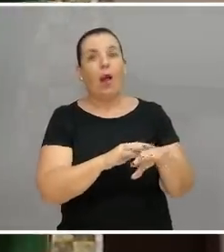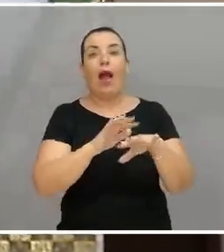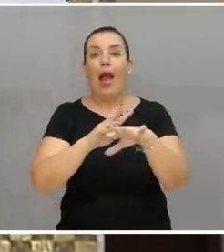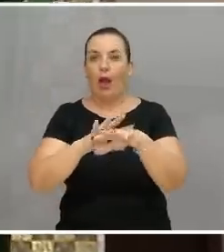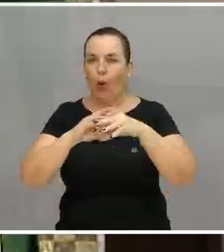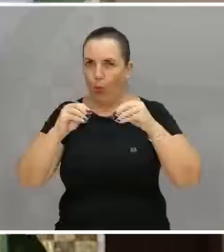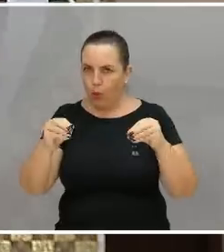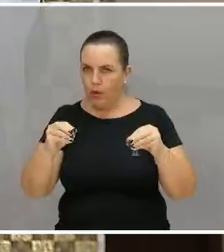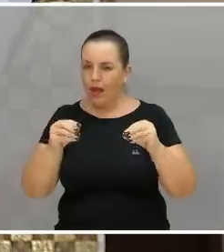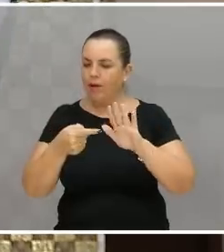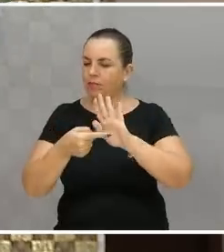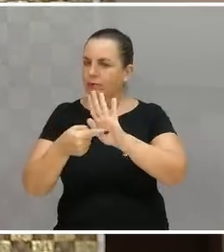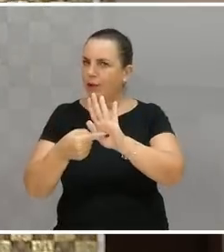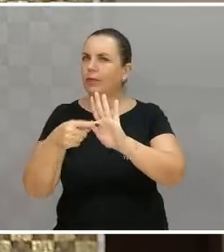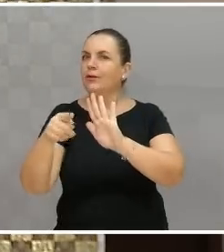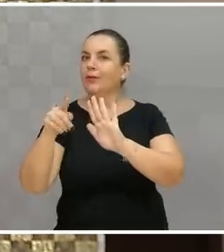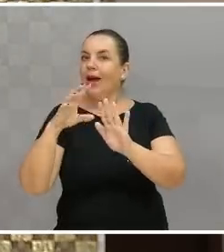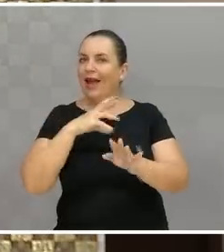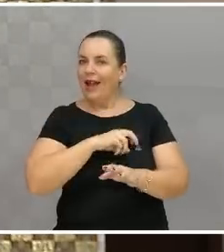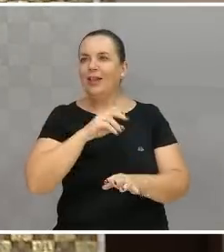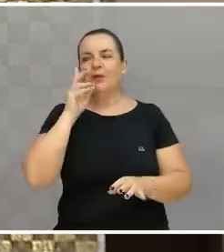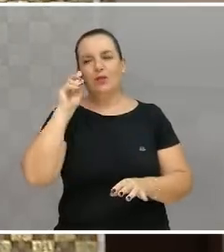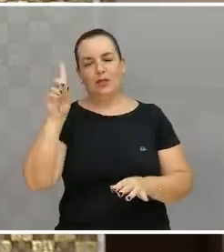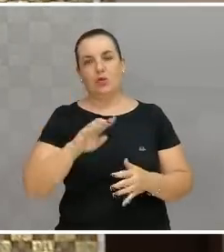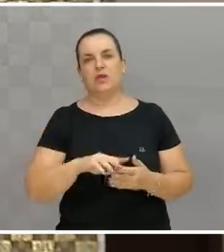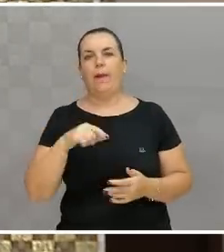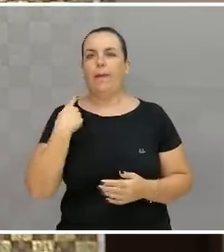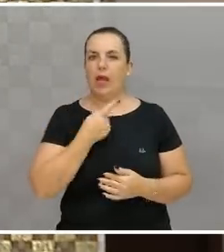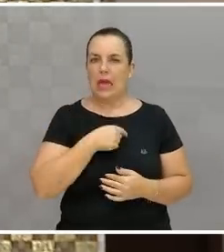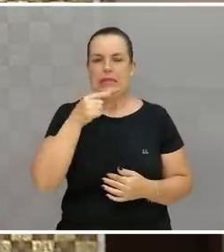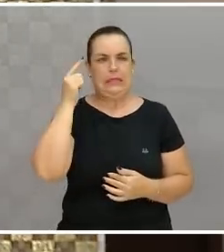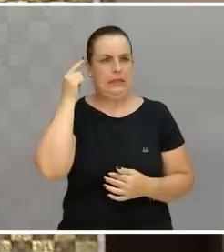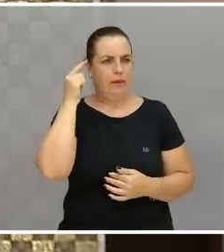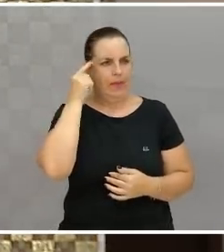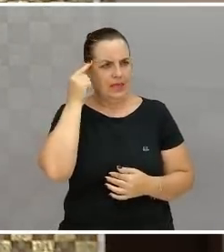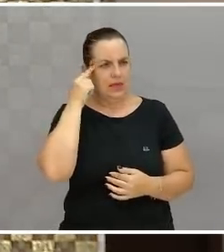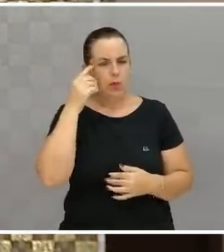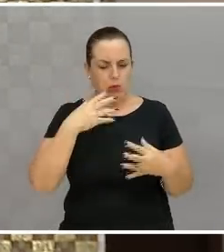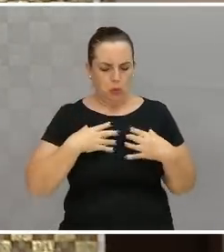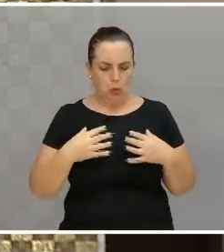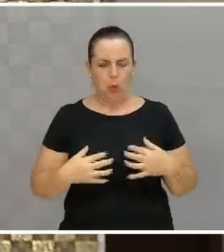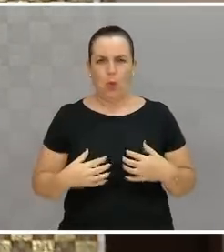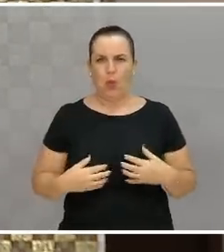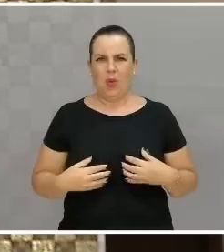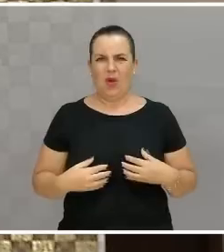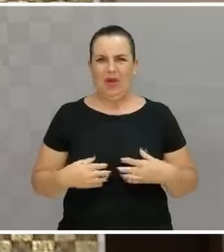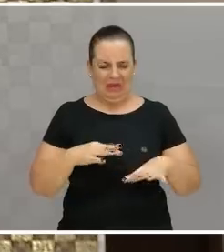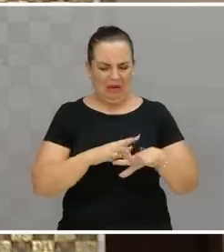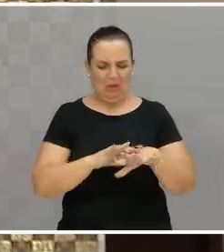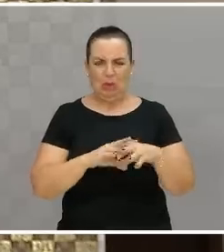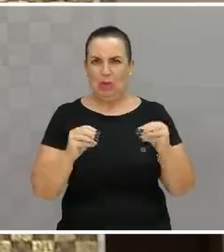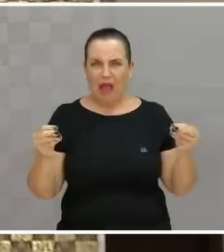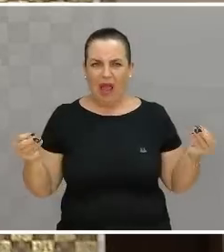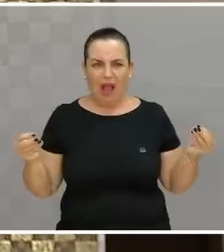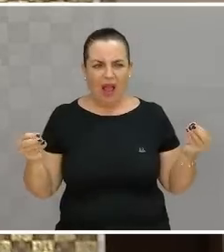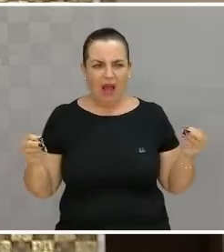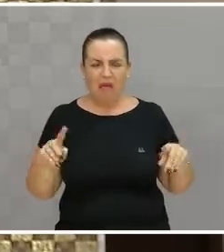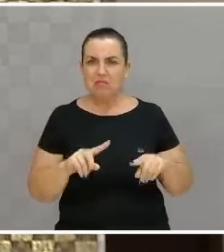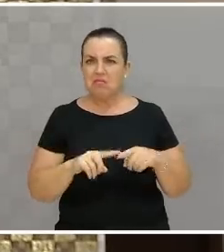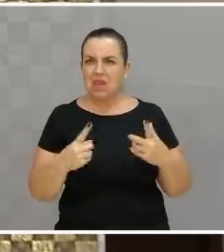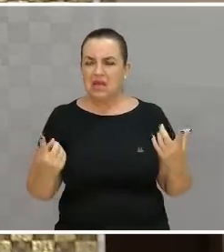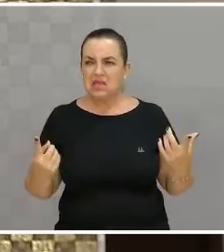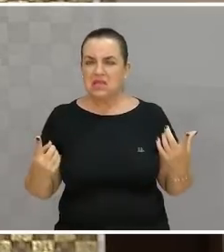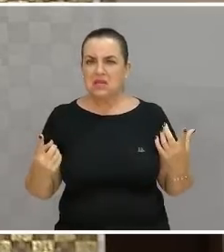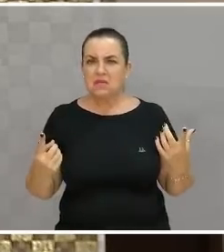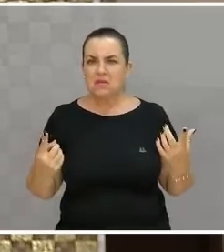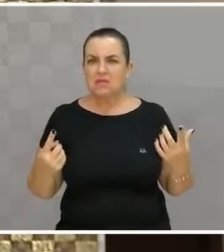Deus entre nós, mas nós logo pensamos a cura física. Sim, mas qual cura física